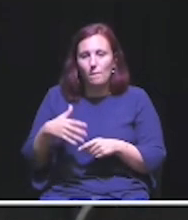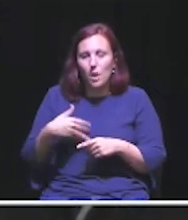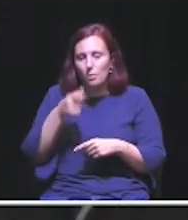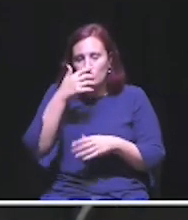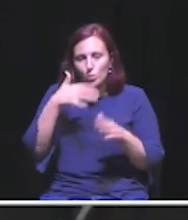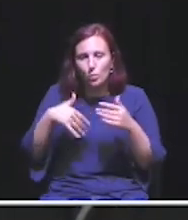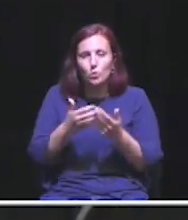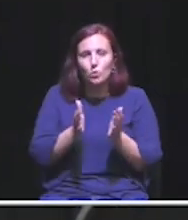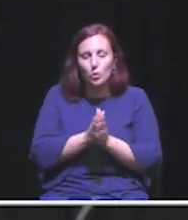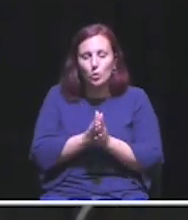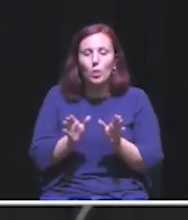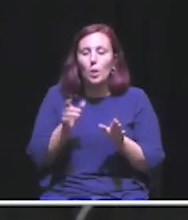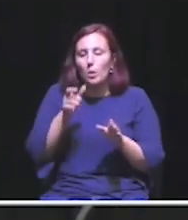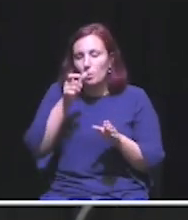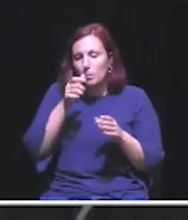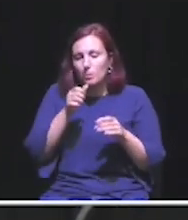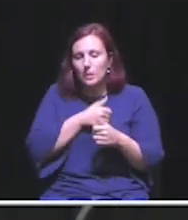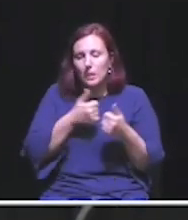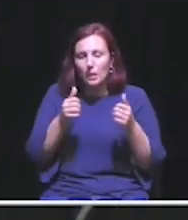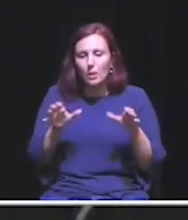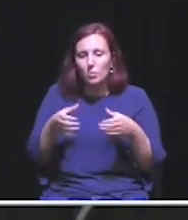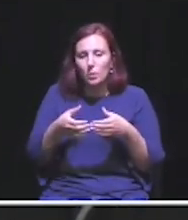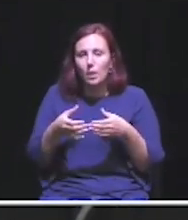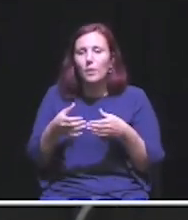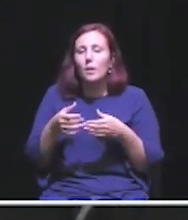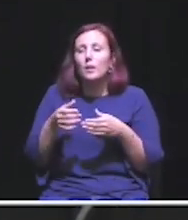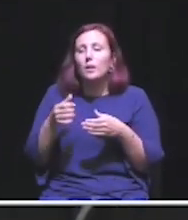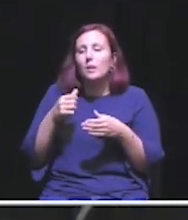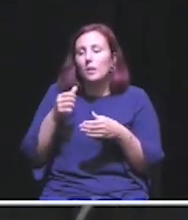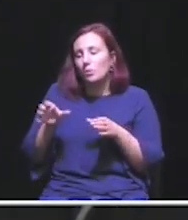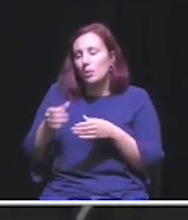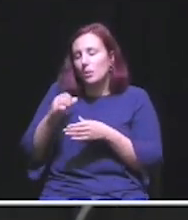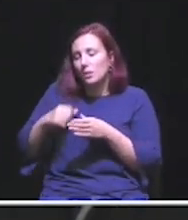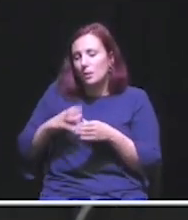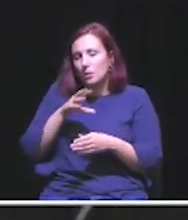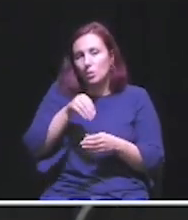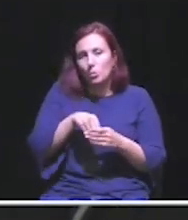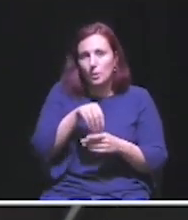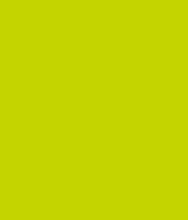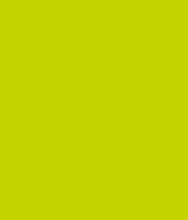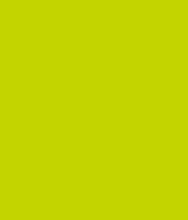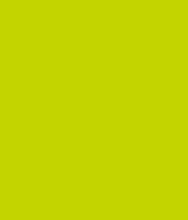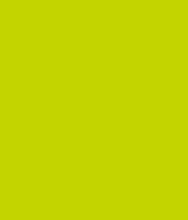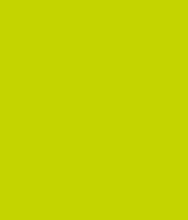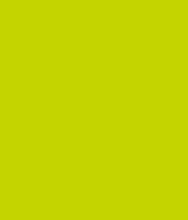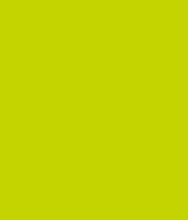as pessoas, uma cidade de comunidade e que inclua os nossos concidadãos ciganos. Obrigada.